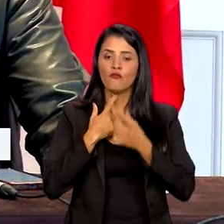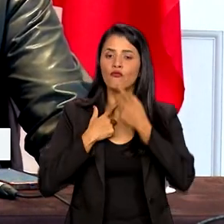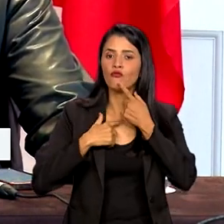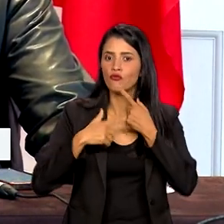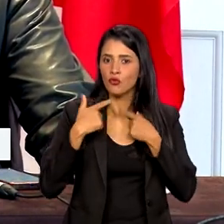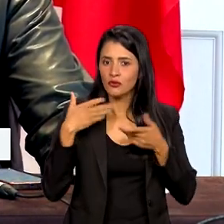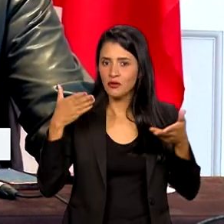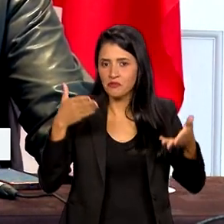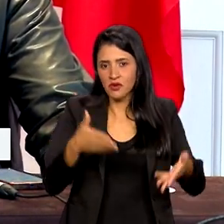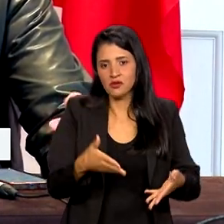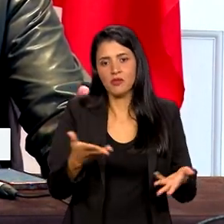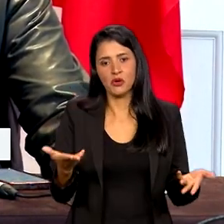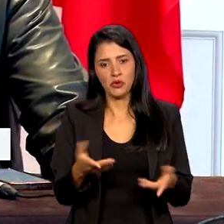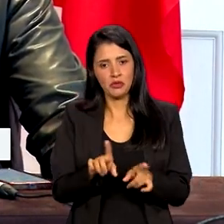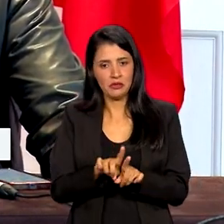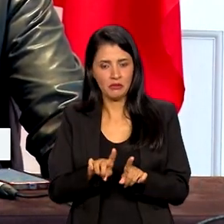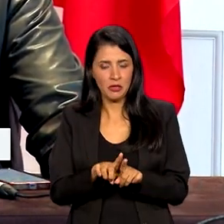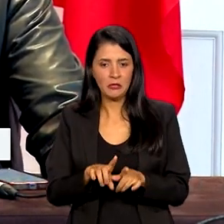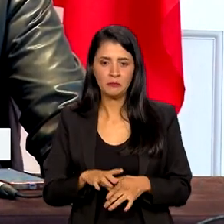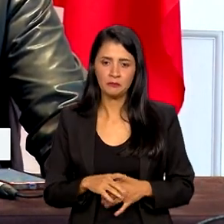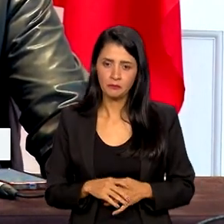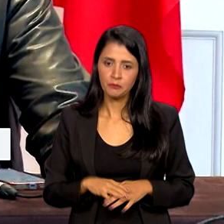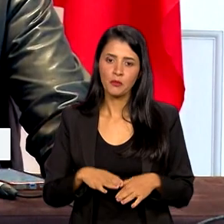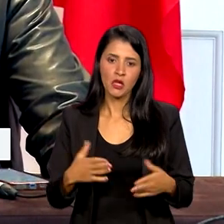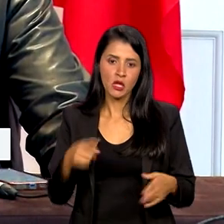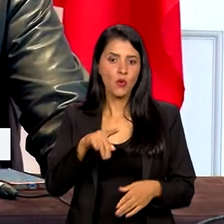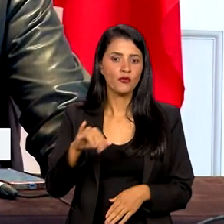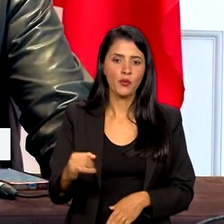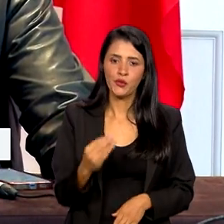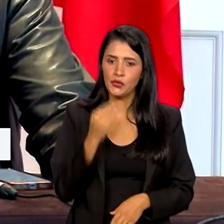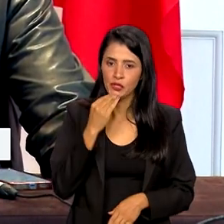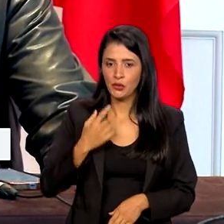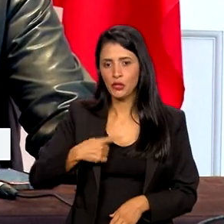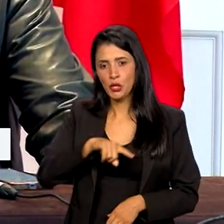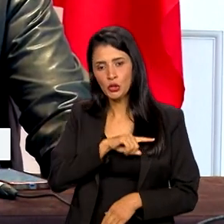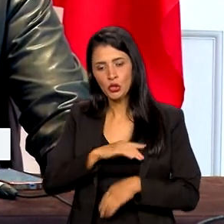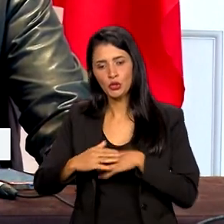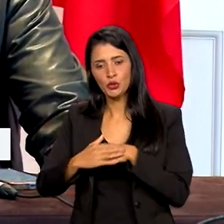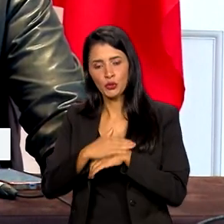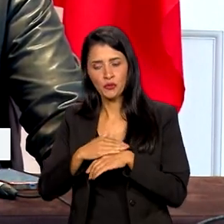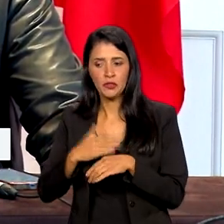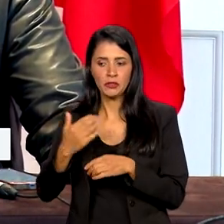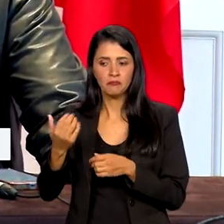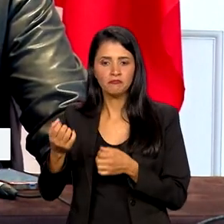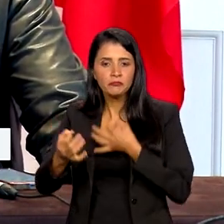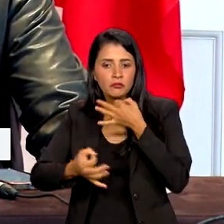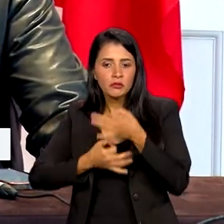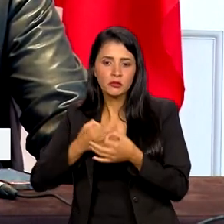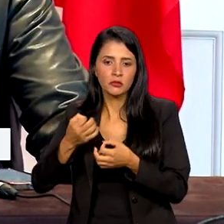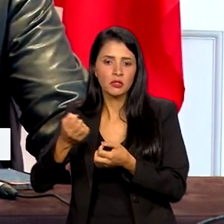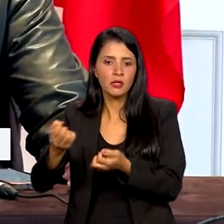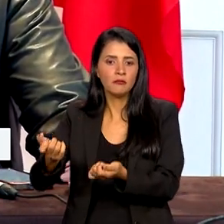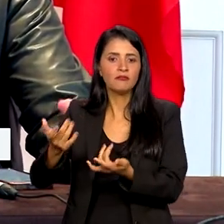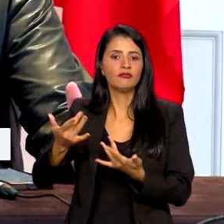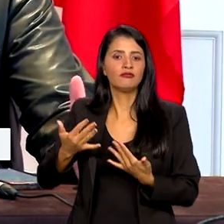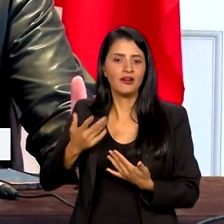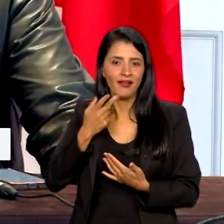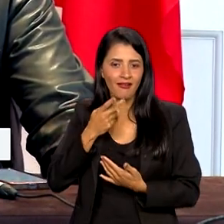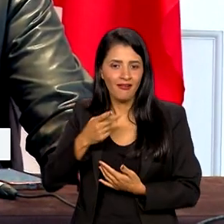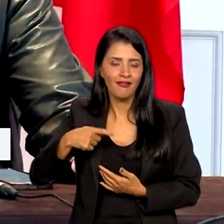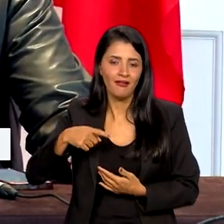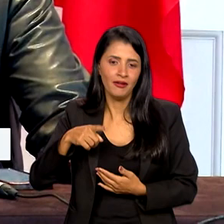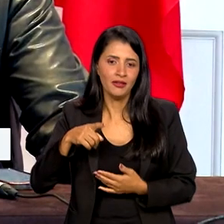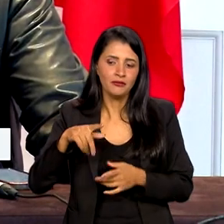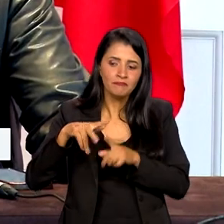de participar desse processo. Então, essa foi uma oportunidade da gente dialogar, de ouvi-los, de fazer